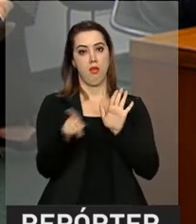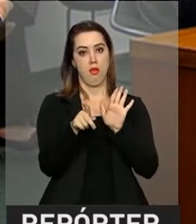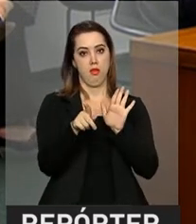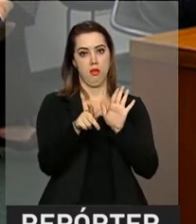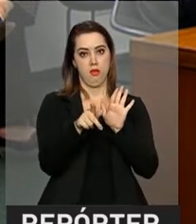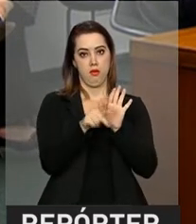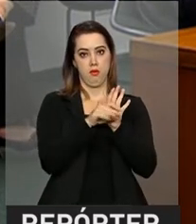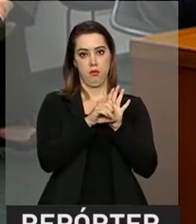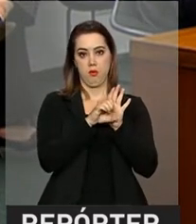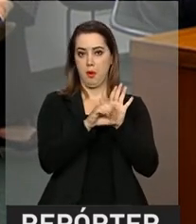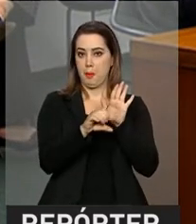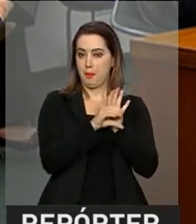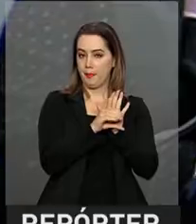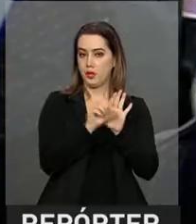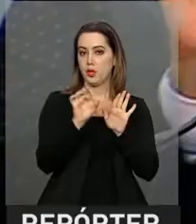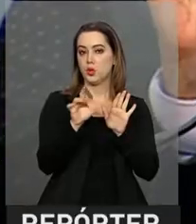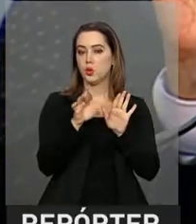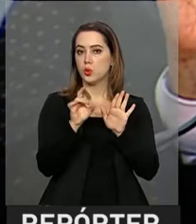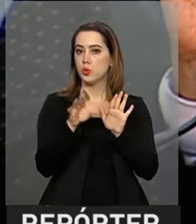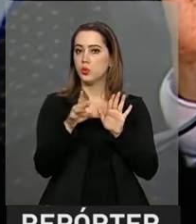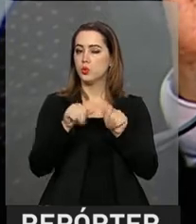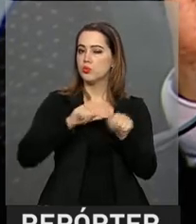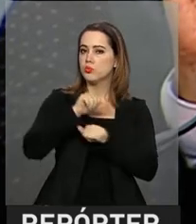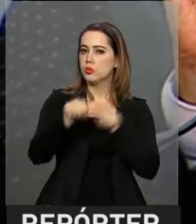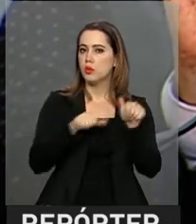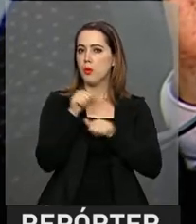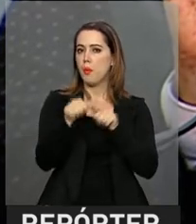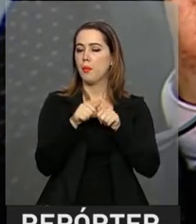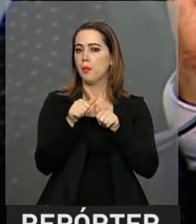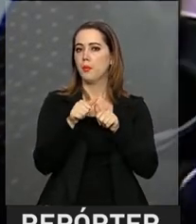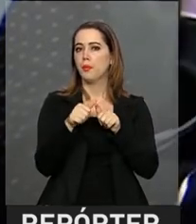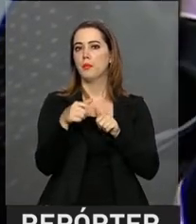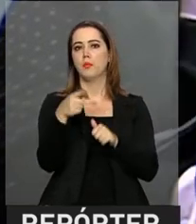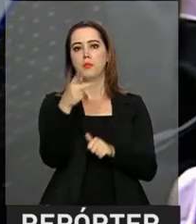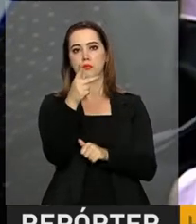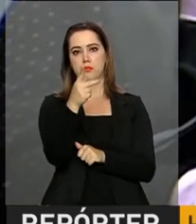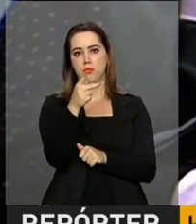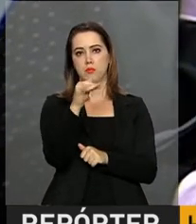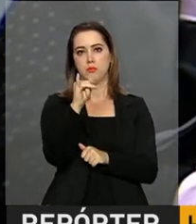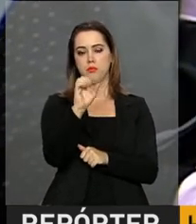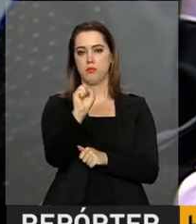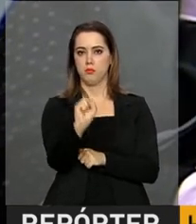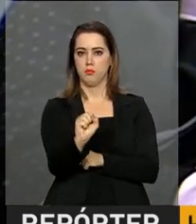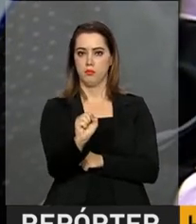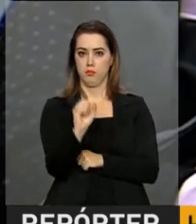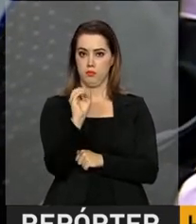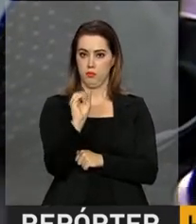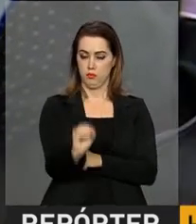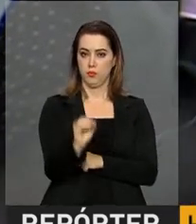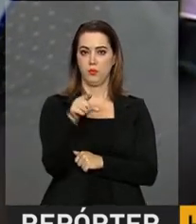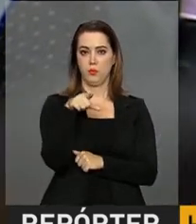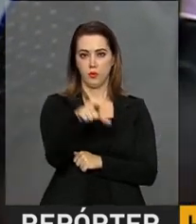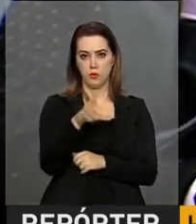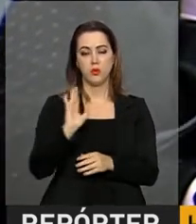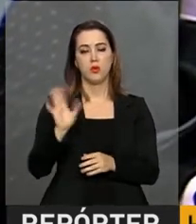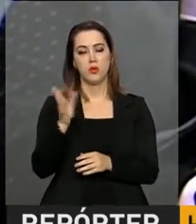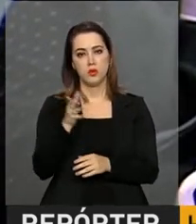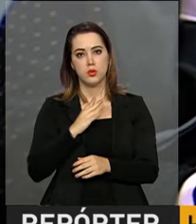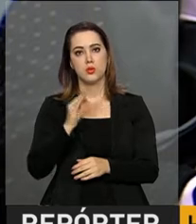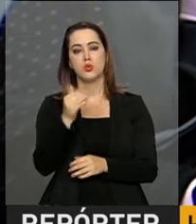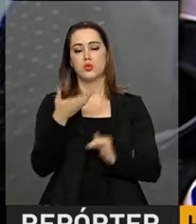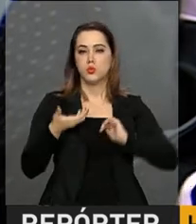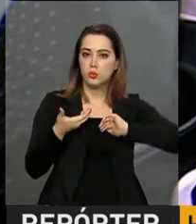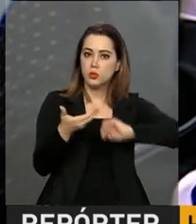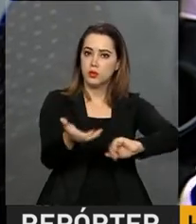do piso, não obriga a redução de maneira nenhuma, a redução, a alocação total à prerrogativa do Congresso